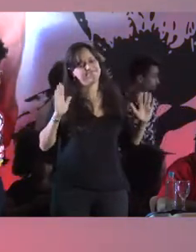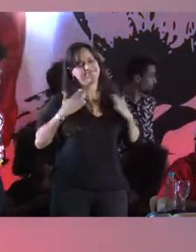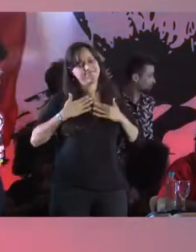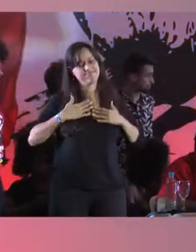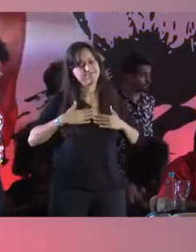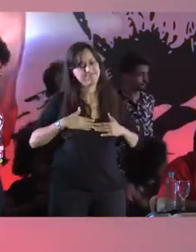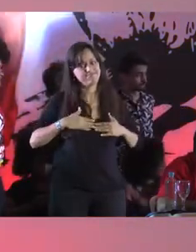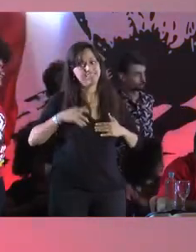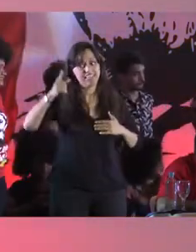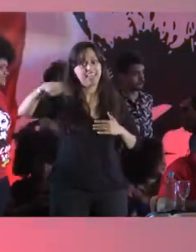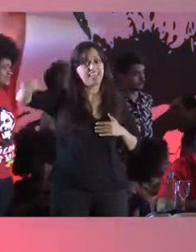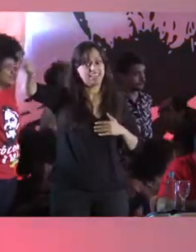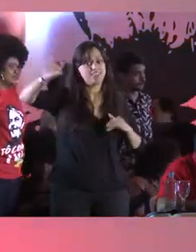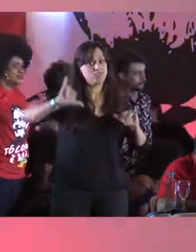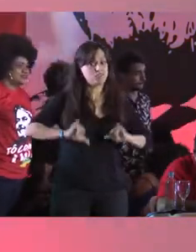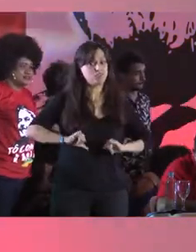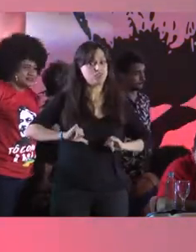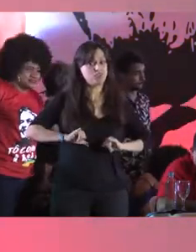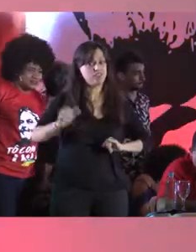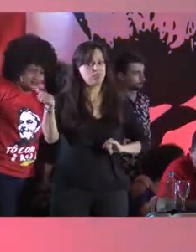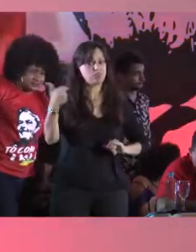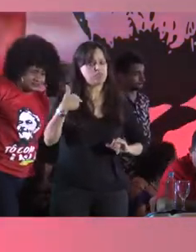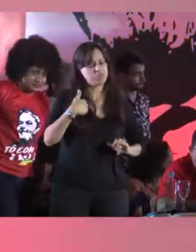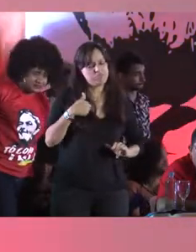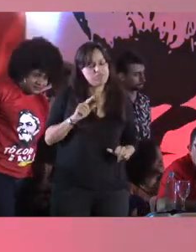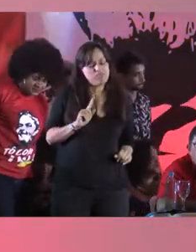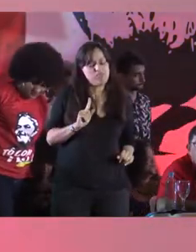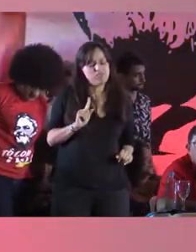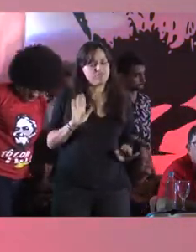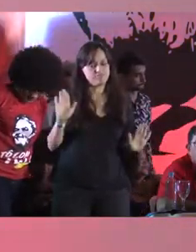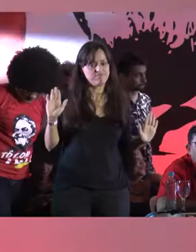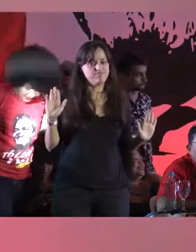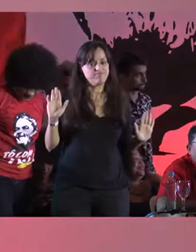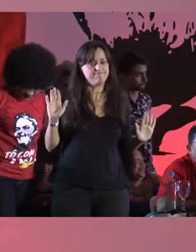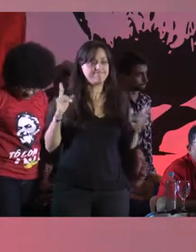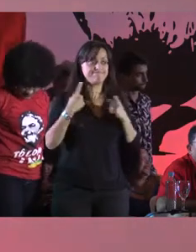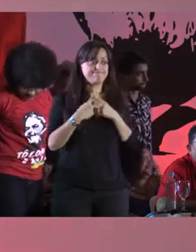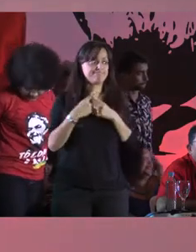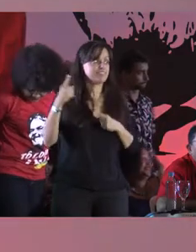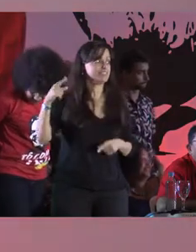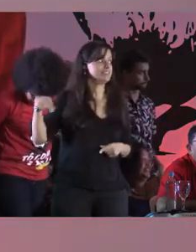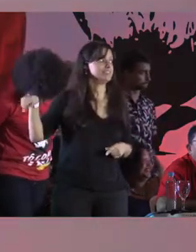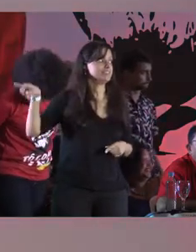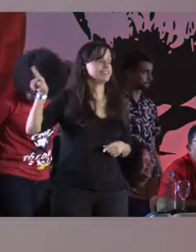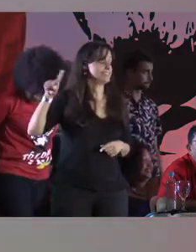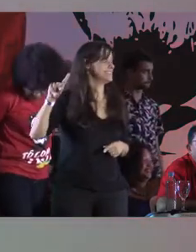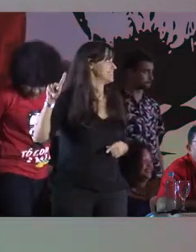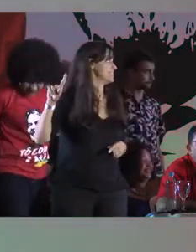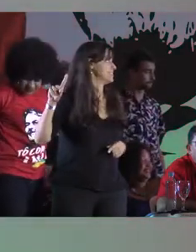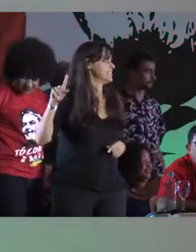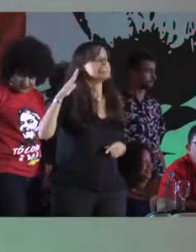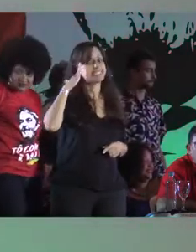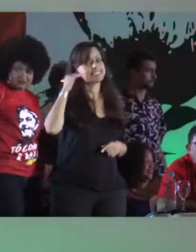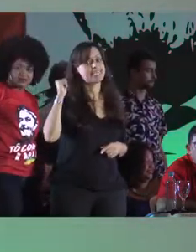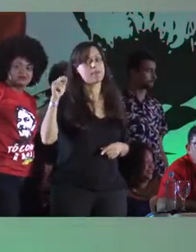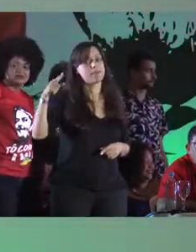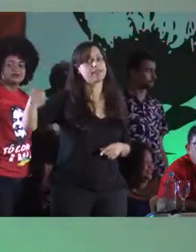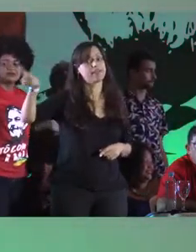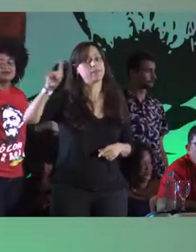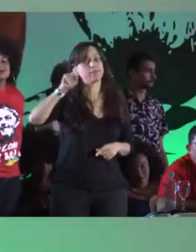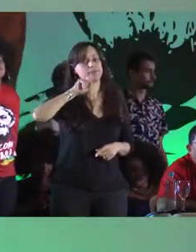Eu acho que eles estão numa situação mais difícil do que eu. Primeiro porque eles sabem que mentira a meu